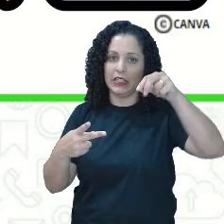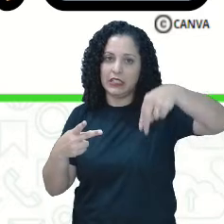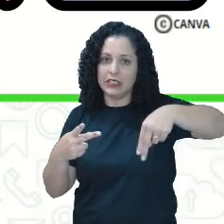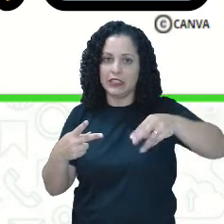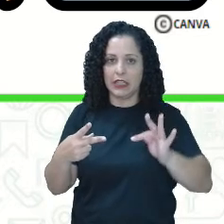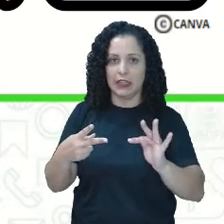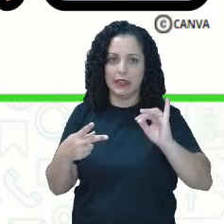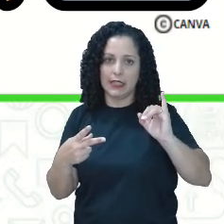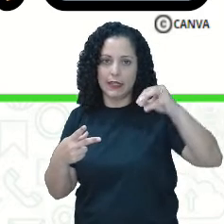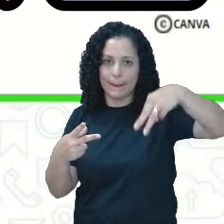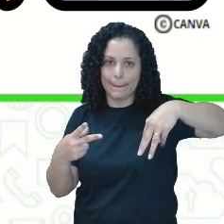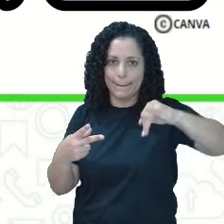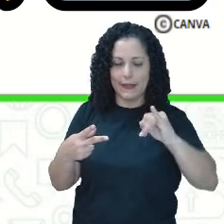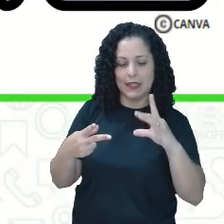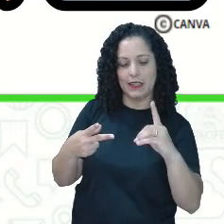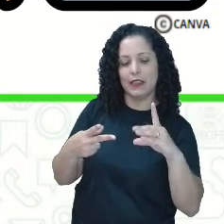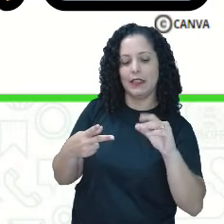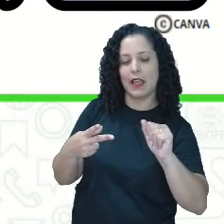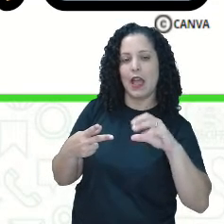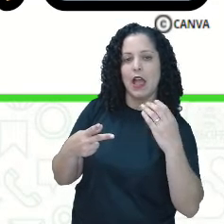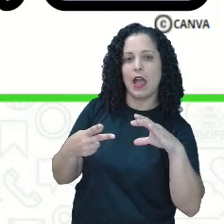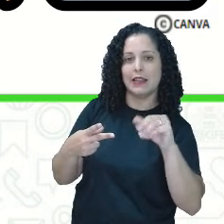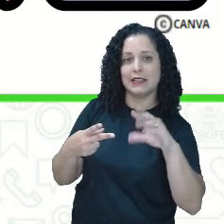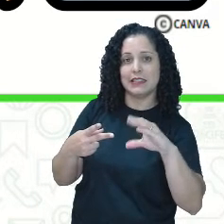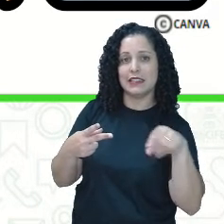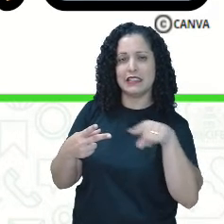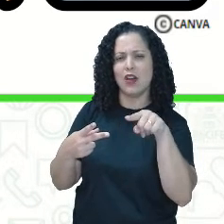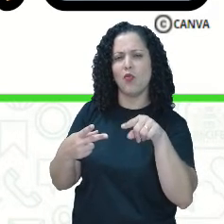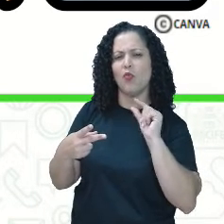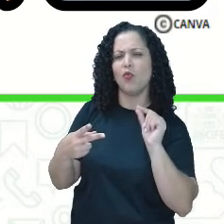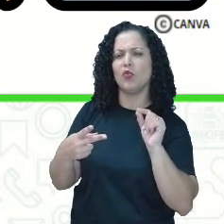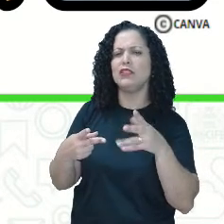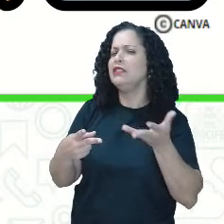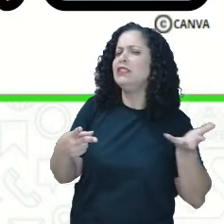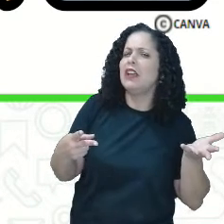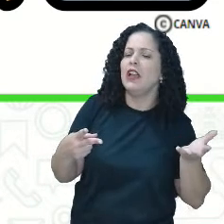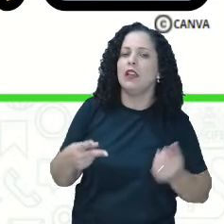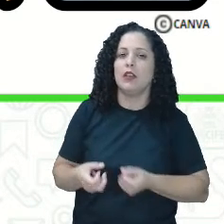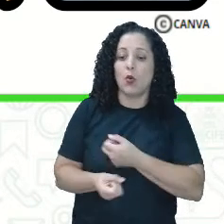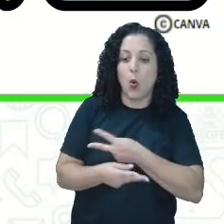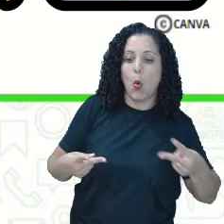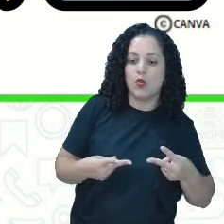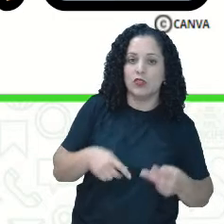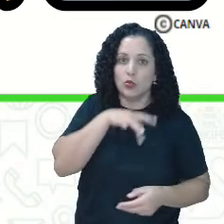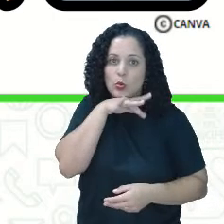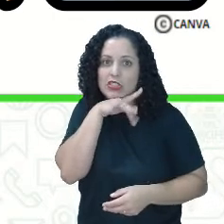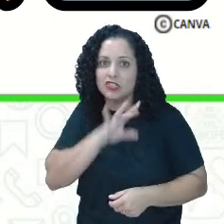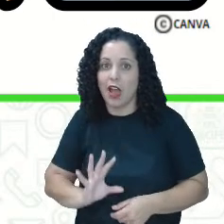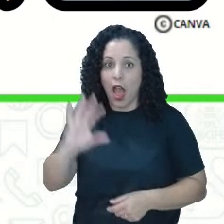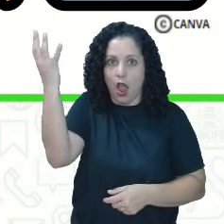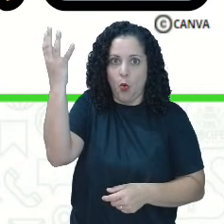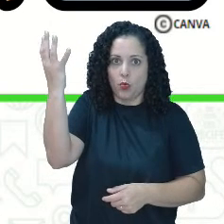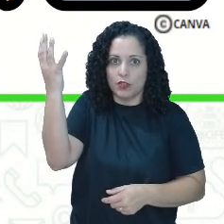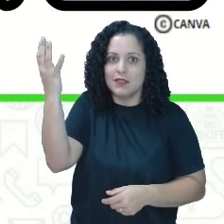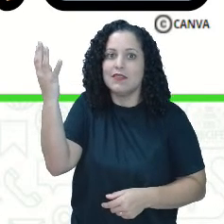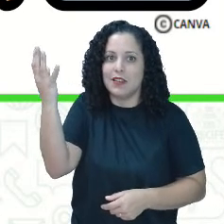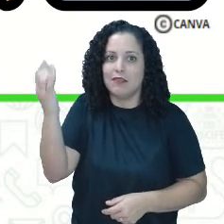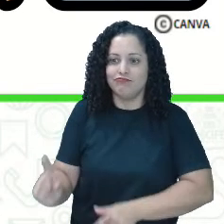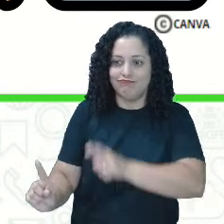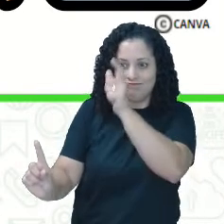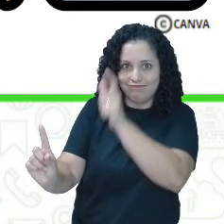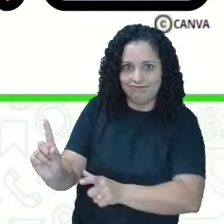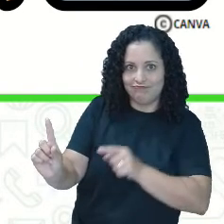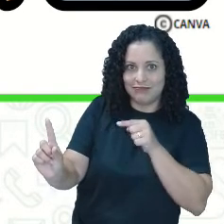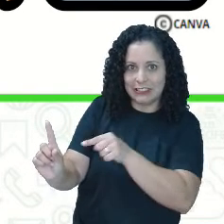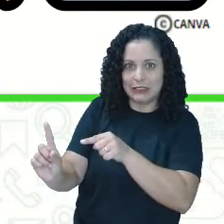intimidação. Ela transmite a ideia de que algo ruim pode acontecer ao interlocutor para que ele